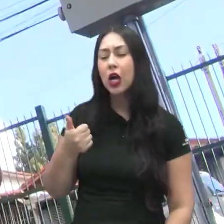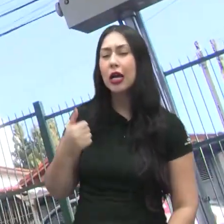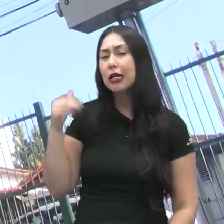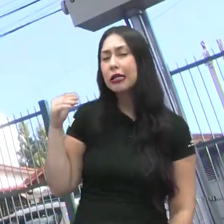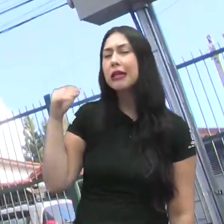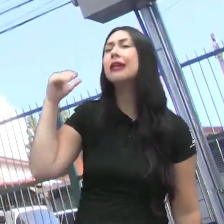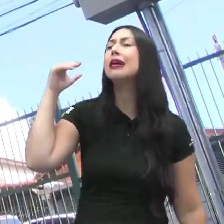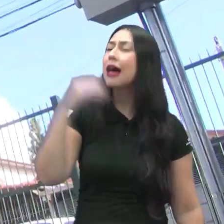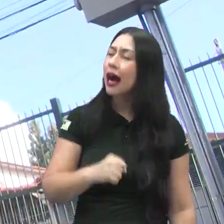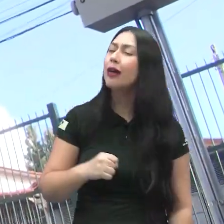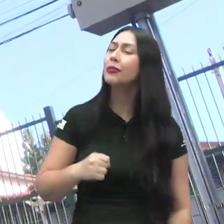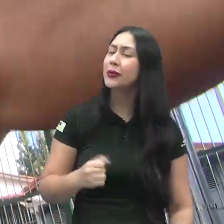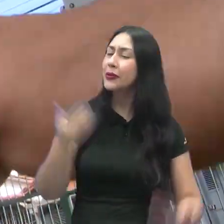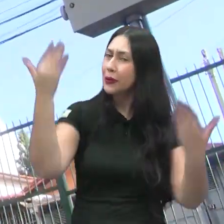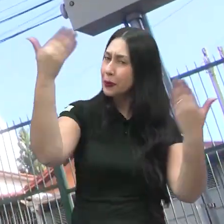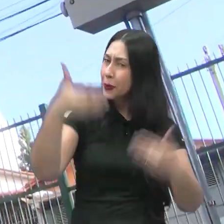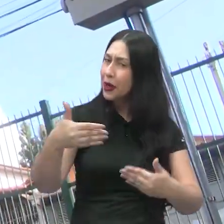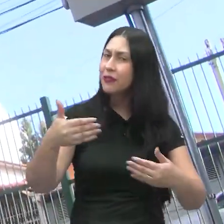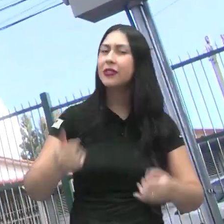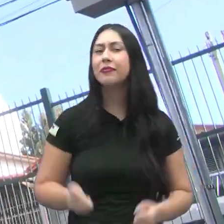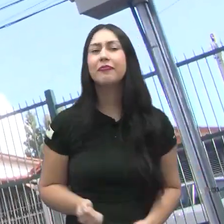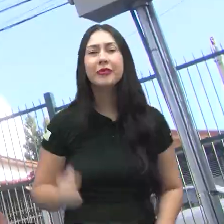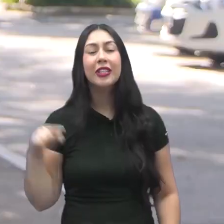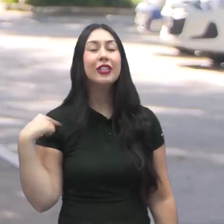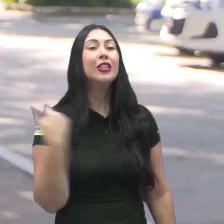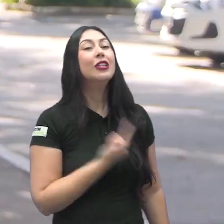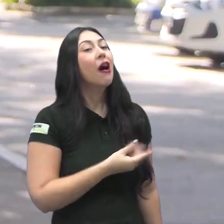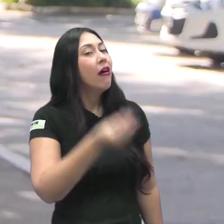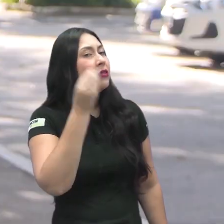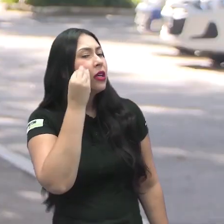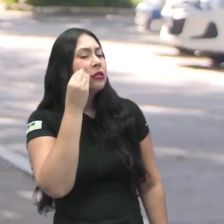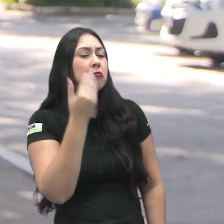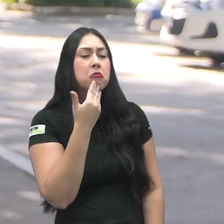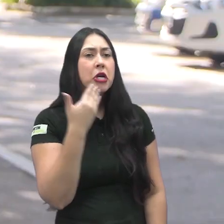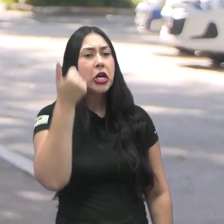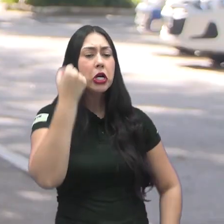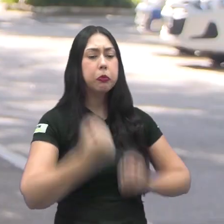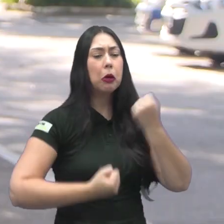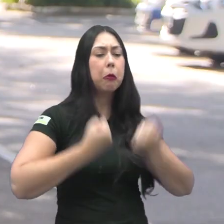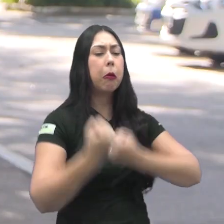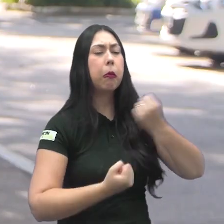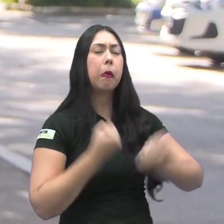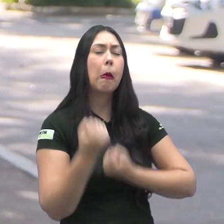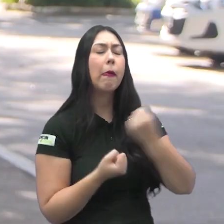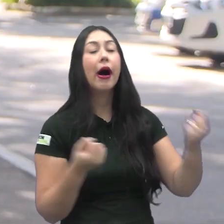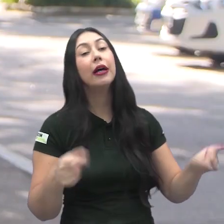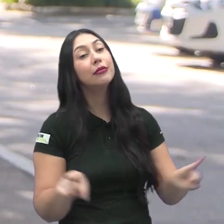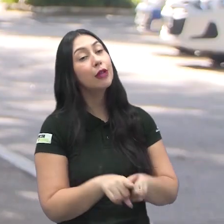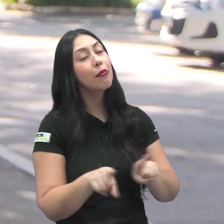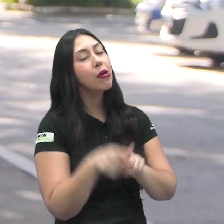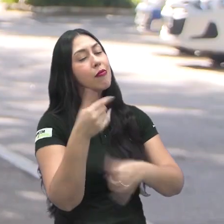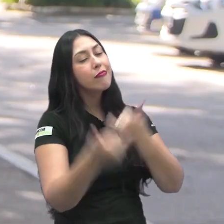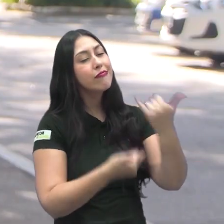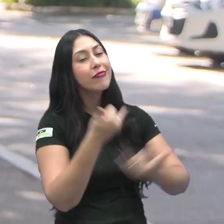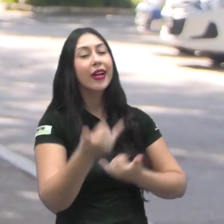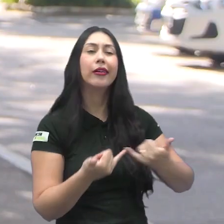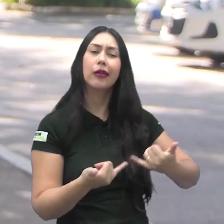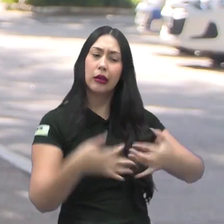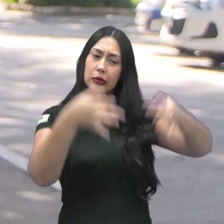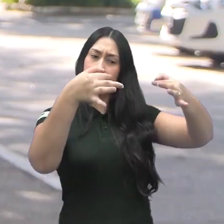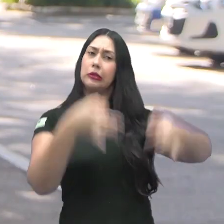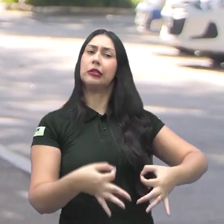resultados cada vez melhores nas provas da cidade. A gente vem buscando performance dentro da corrida, junto com o lazer